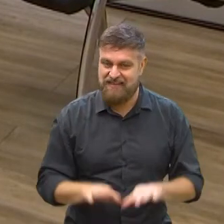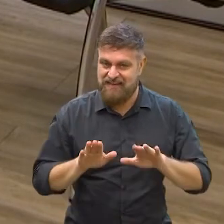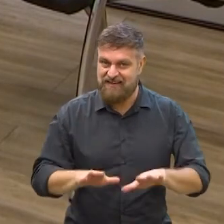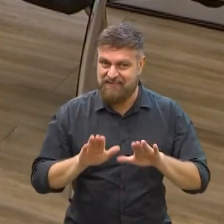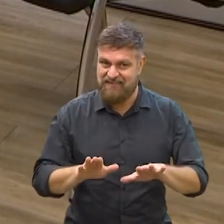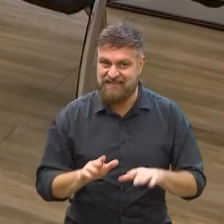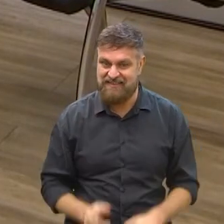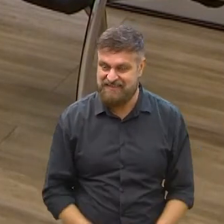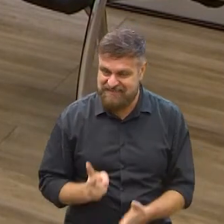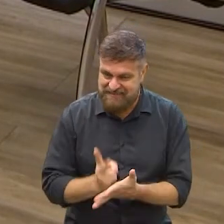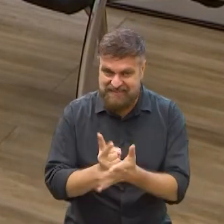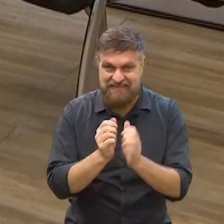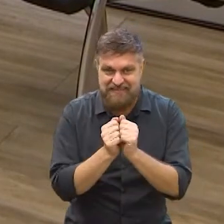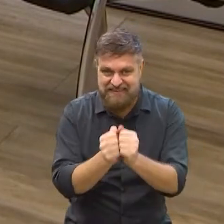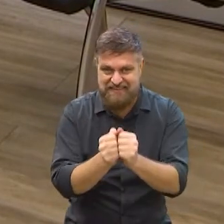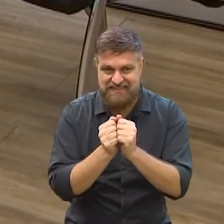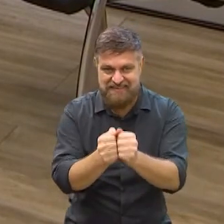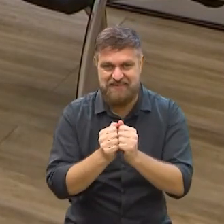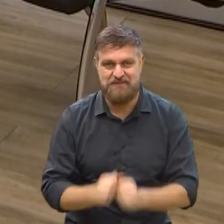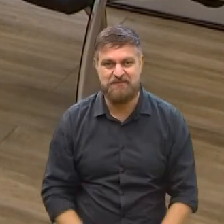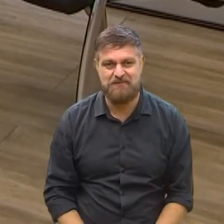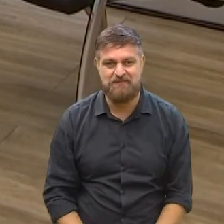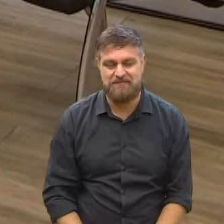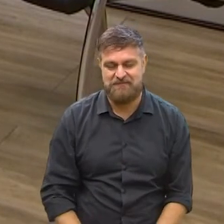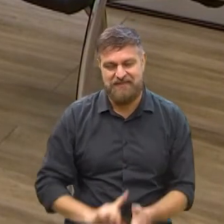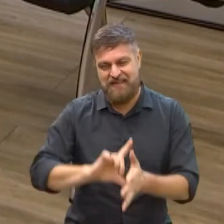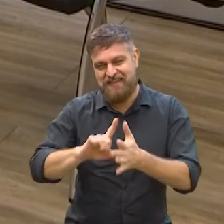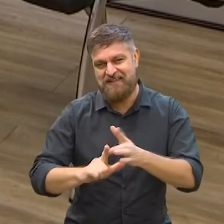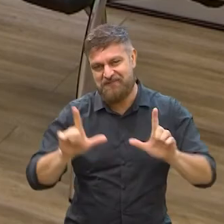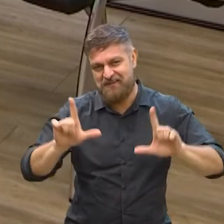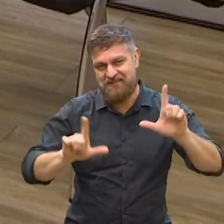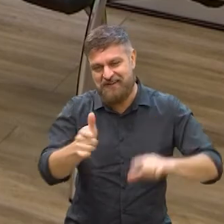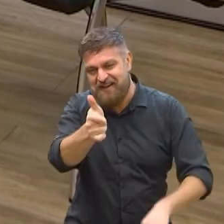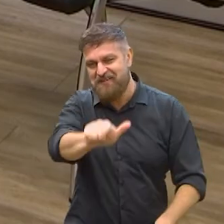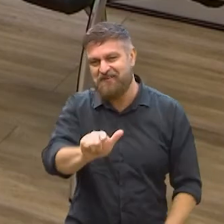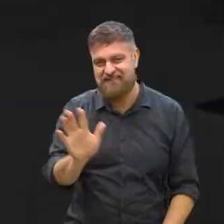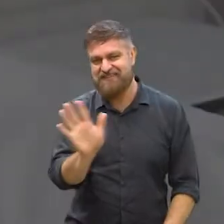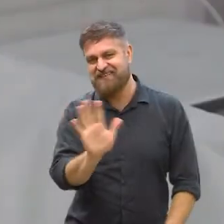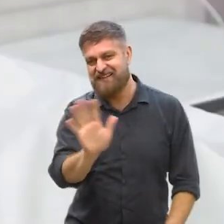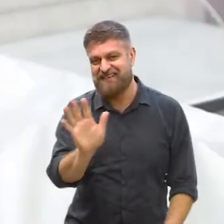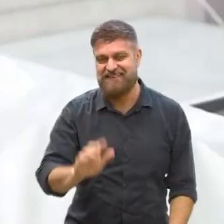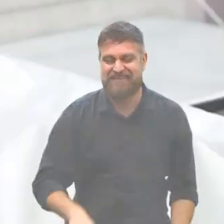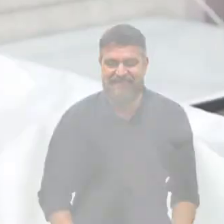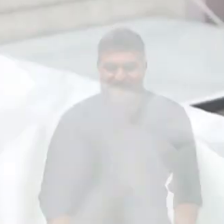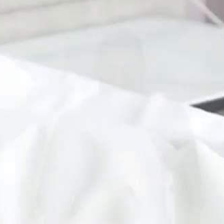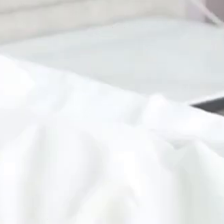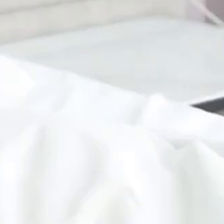esteja conosco também no próximo programa. Até lá!